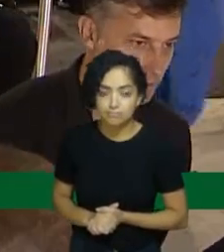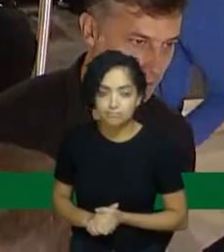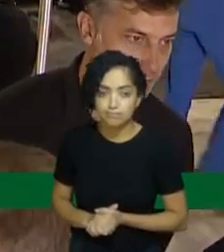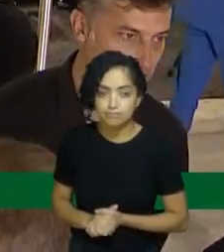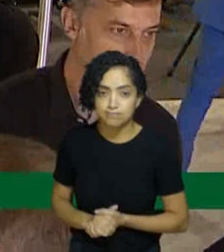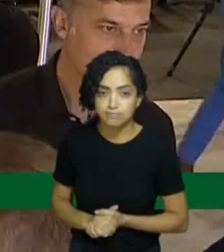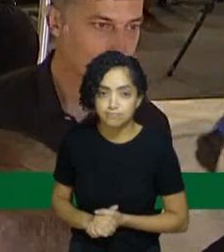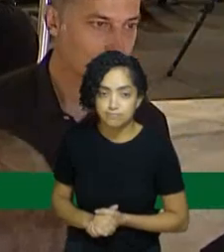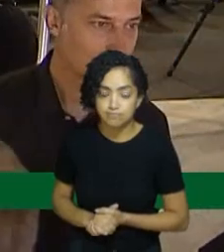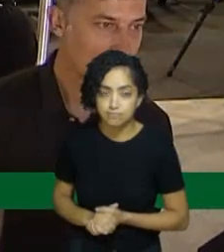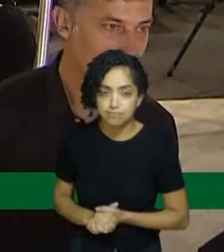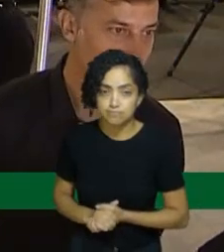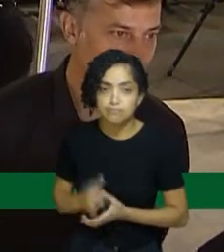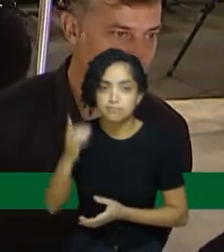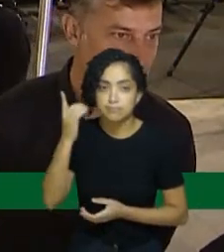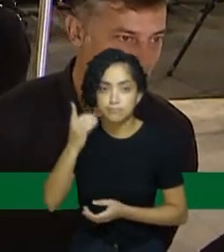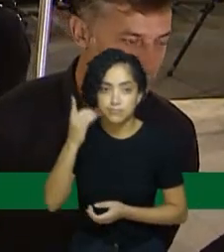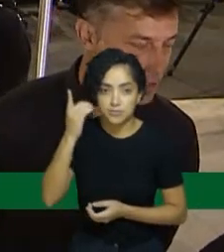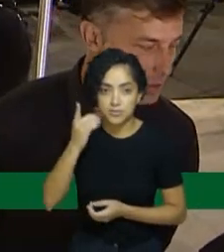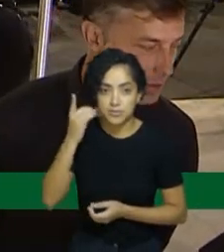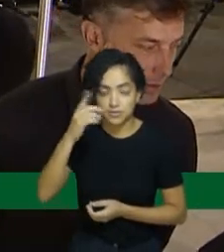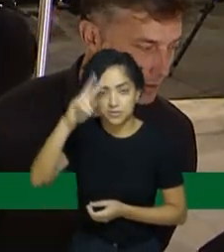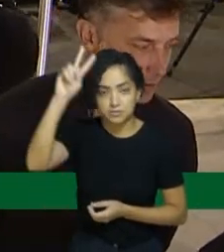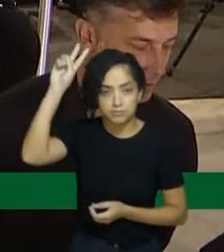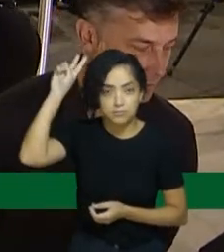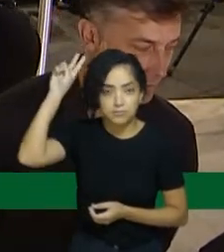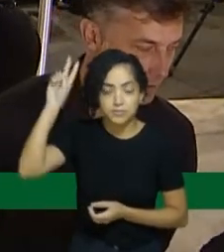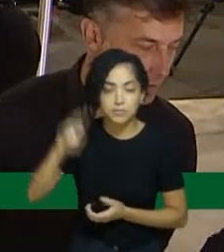delegado Deputado Dr Vicente